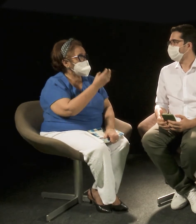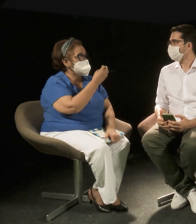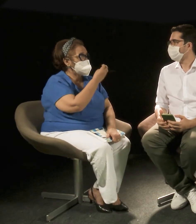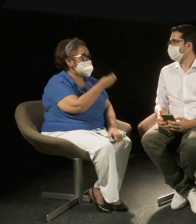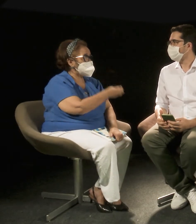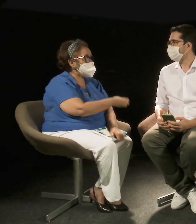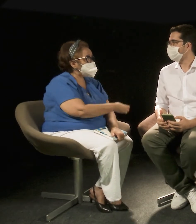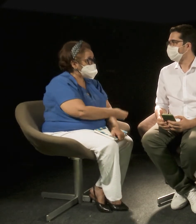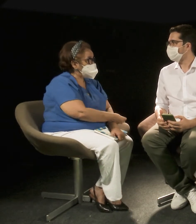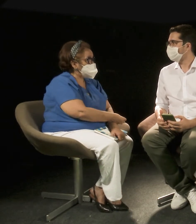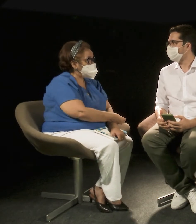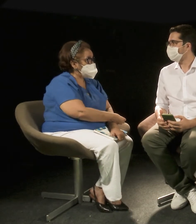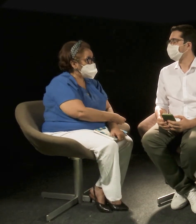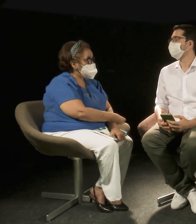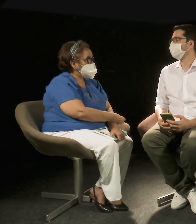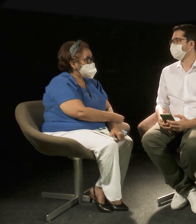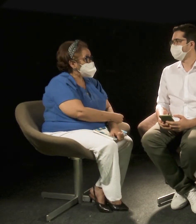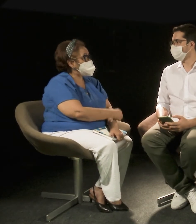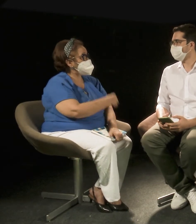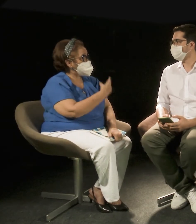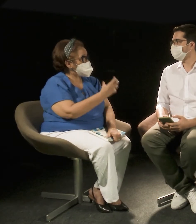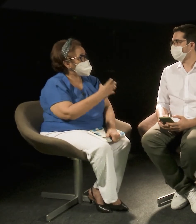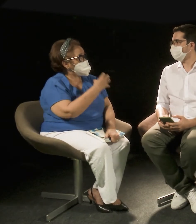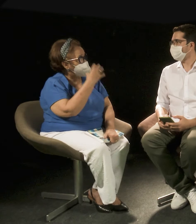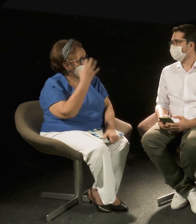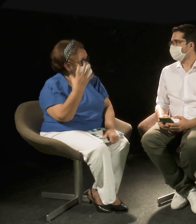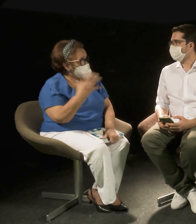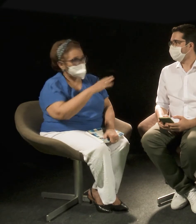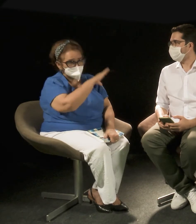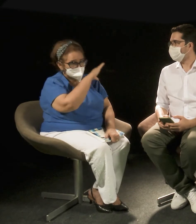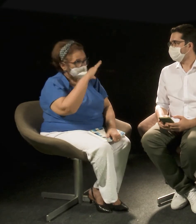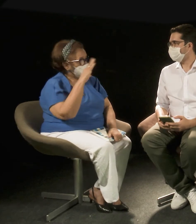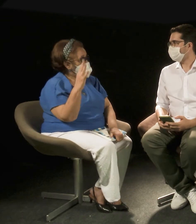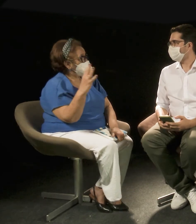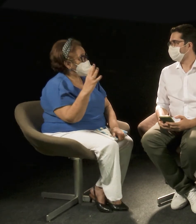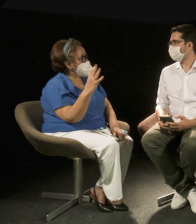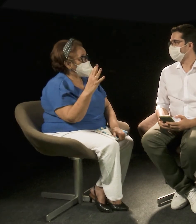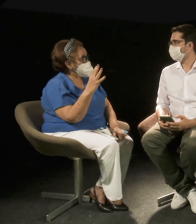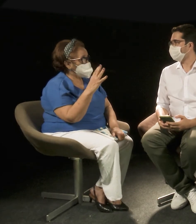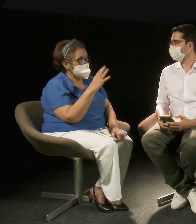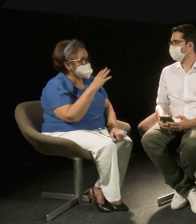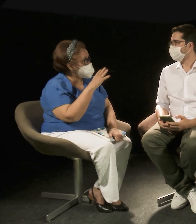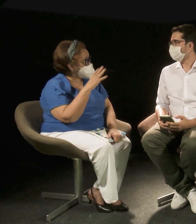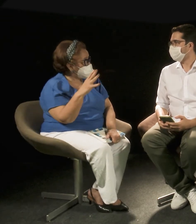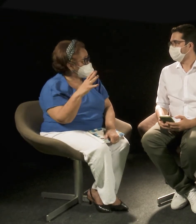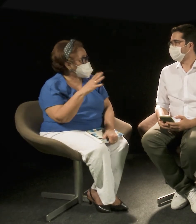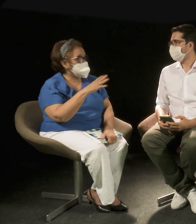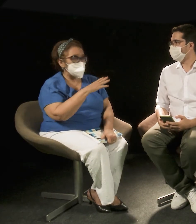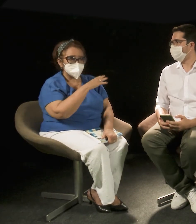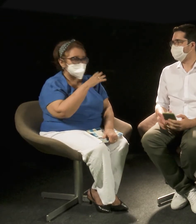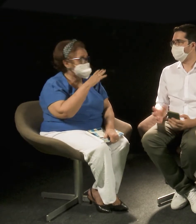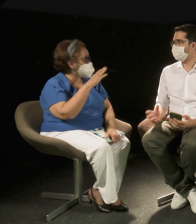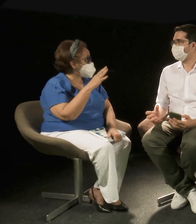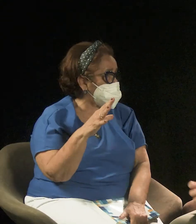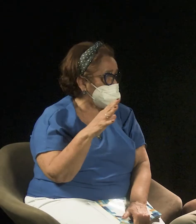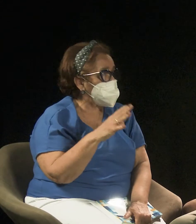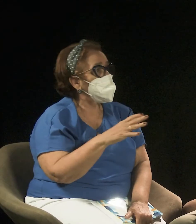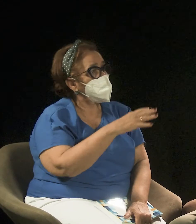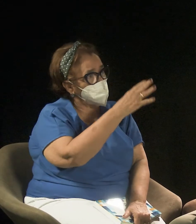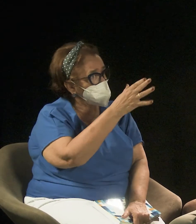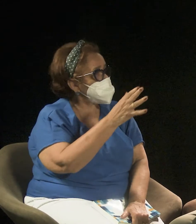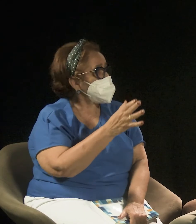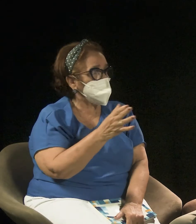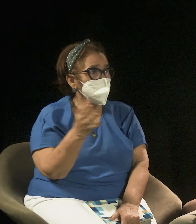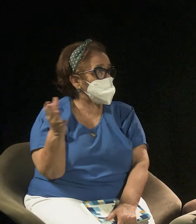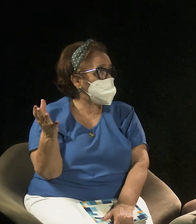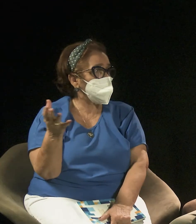conversar com as pessoas da família. Percebeu que a família, né, não considera ou acha que tal,